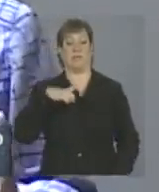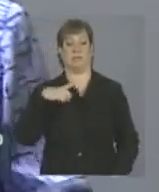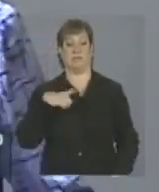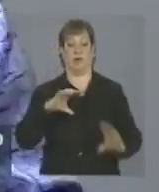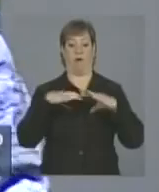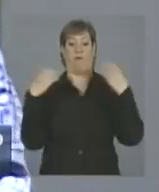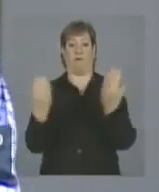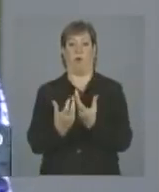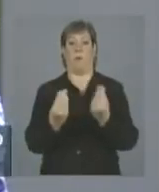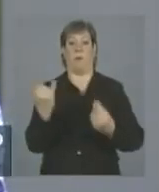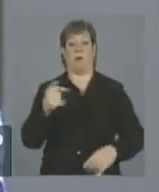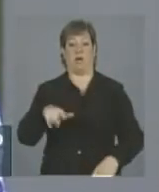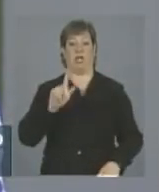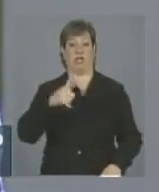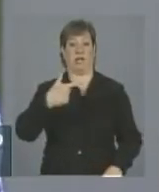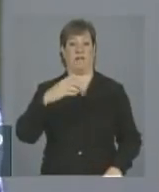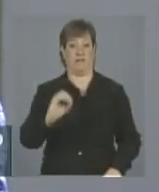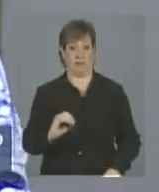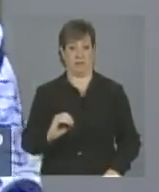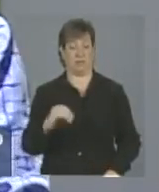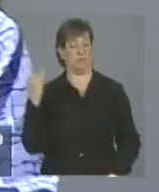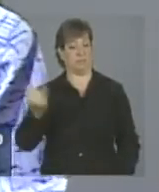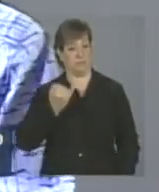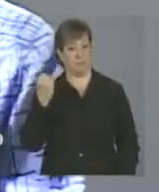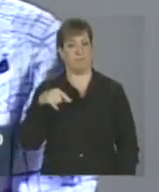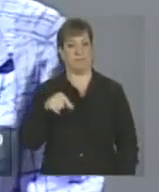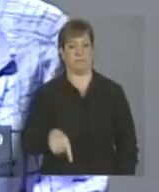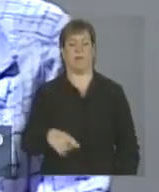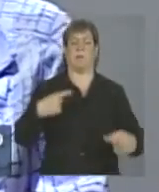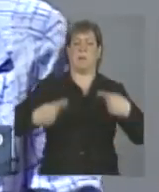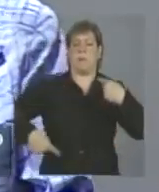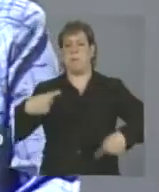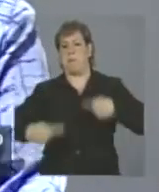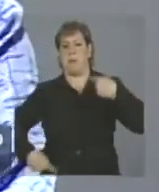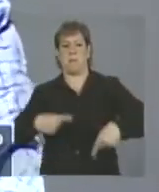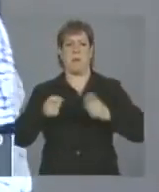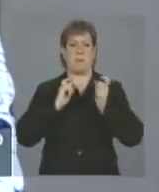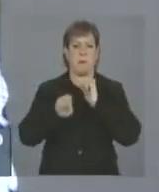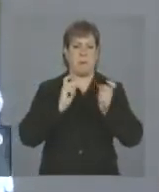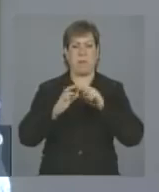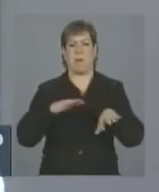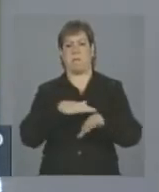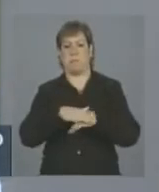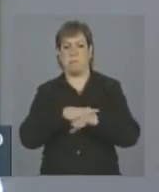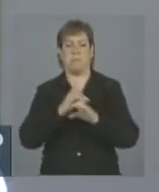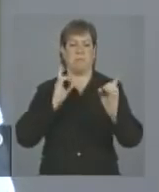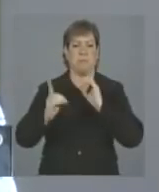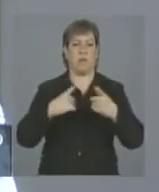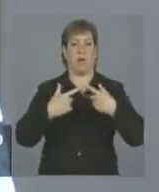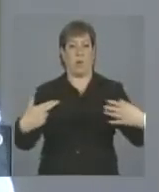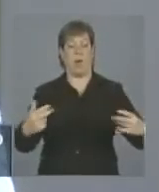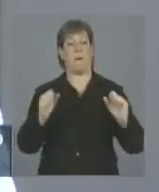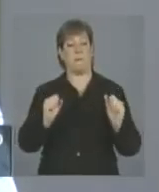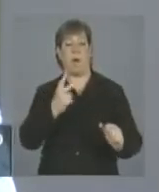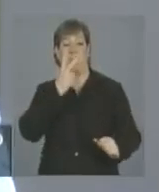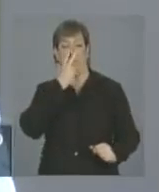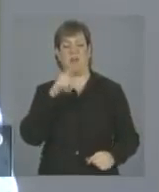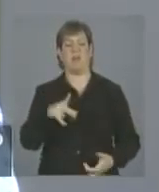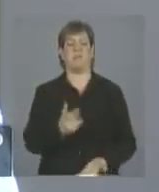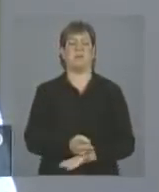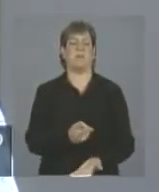muito importante, que é o G20, no qual essas discussões podem, em alguns momentos, parecer que não saem